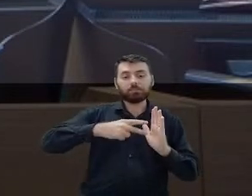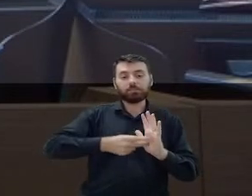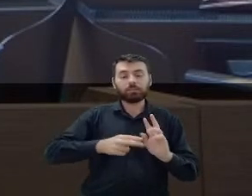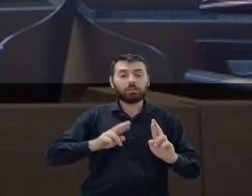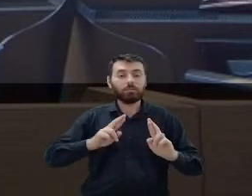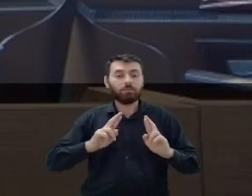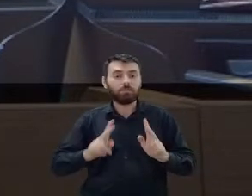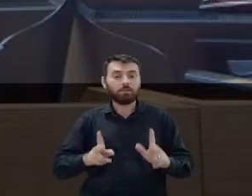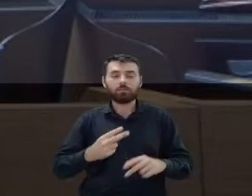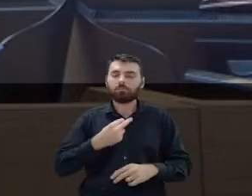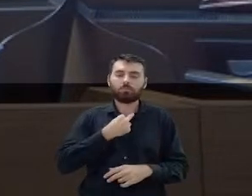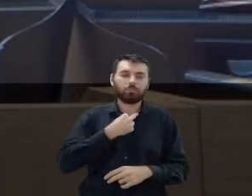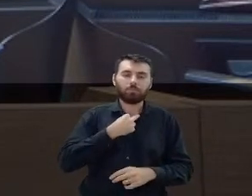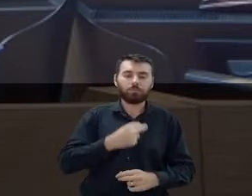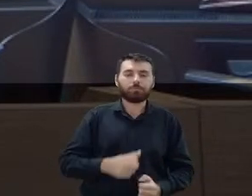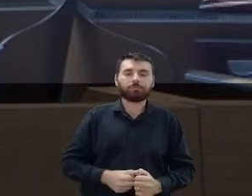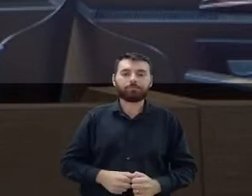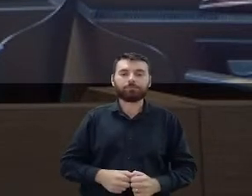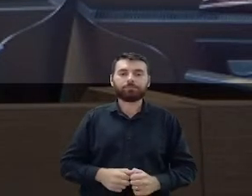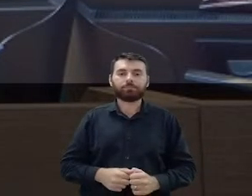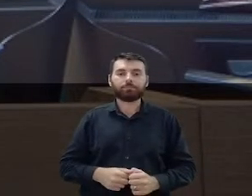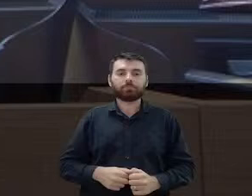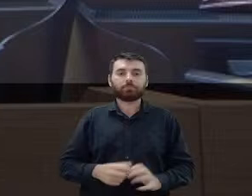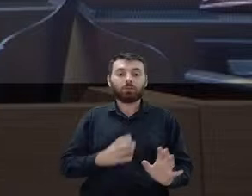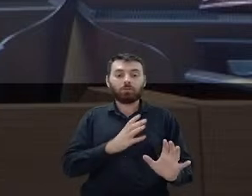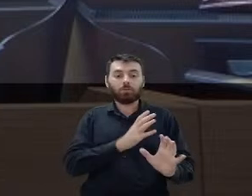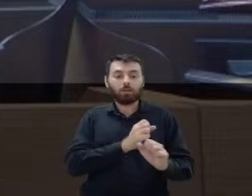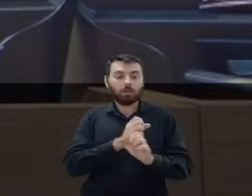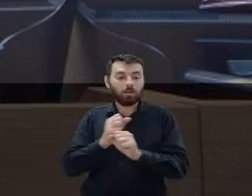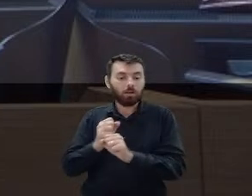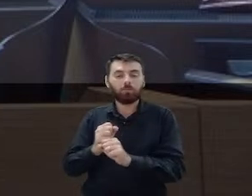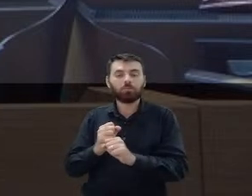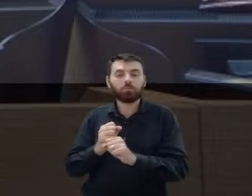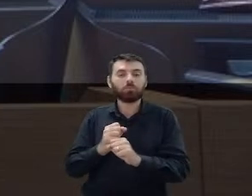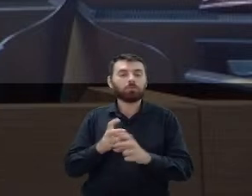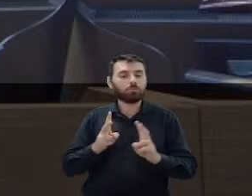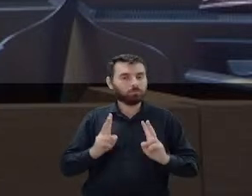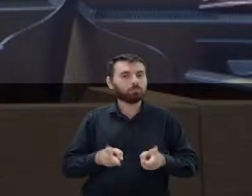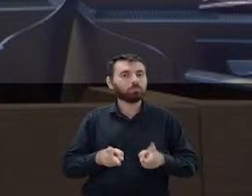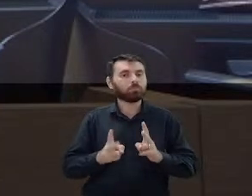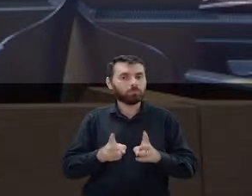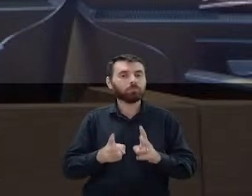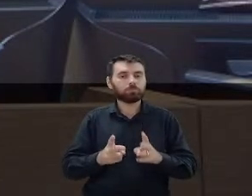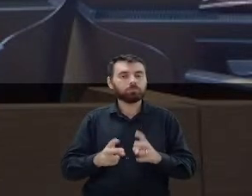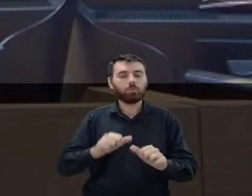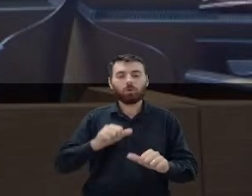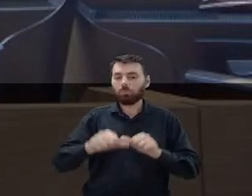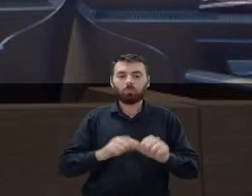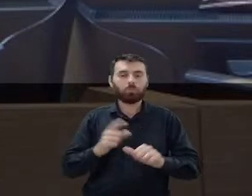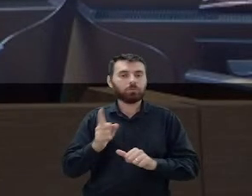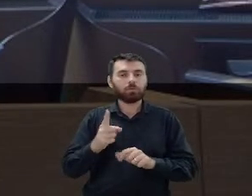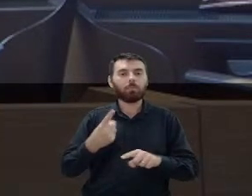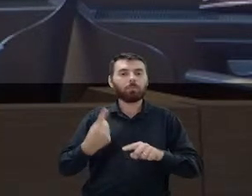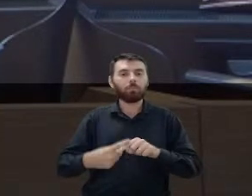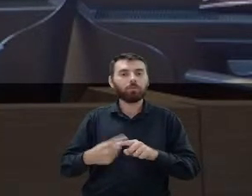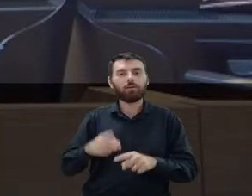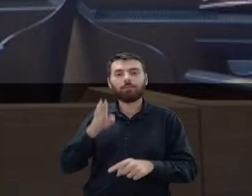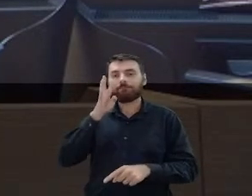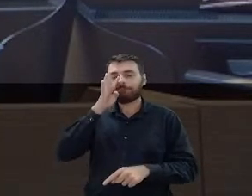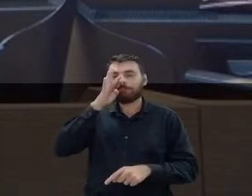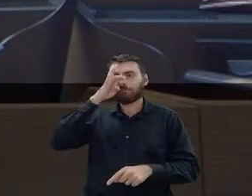coisa julgada. Assim, a manutenção dos cálculos no particular é medida que se impõe, pois está fiel ao título